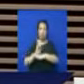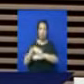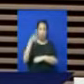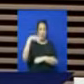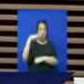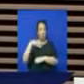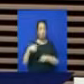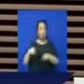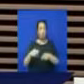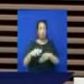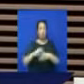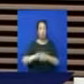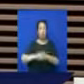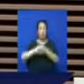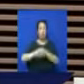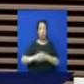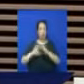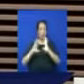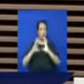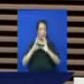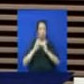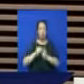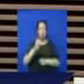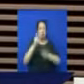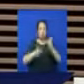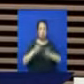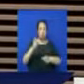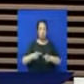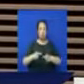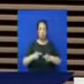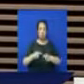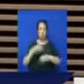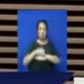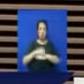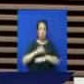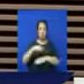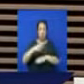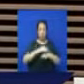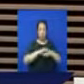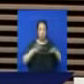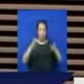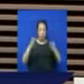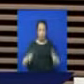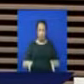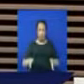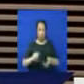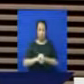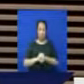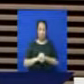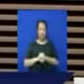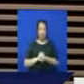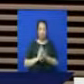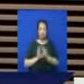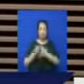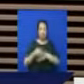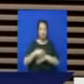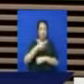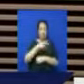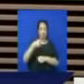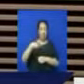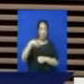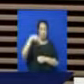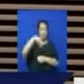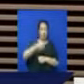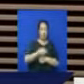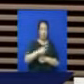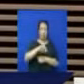de mesa, e eu faço, para não nominar novamente um a um, na pessoa do pastor Mário Renato, que foi a